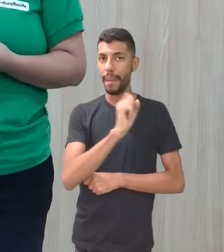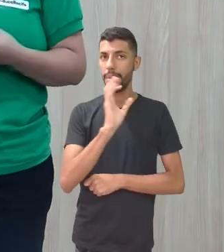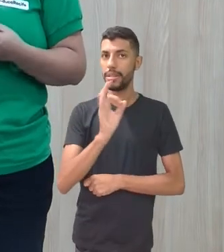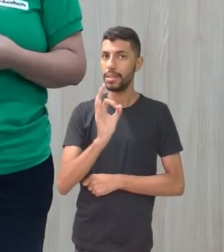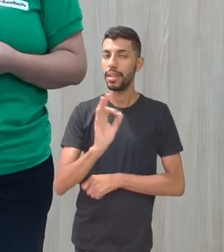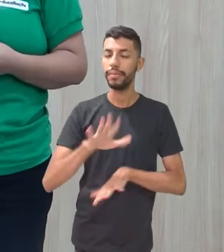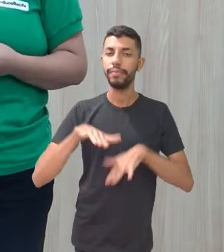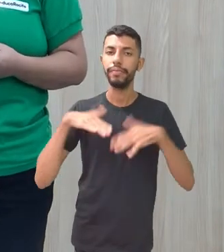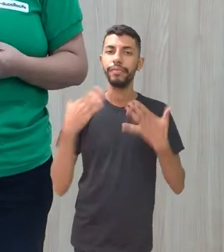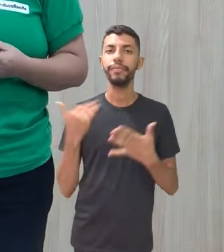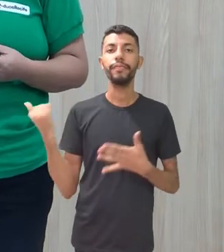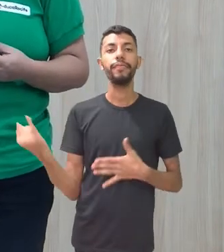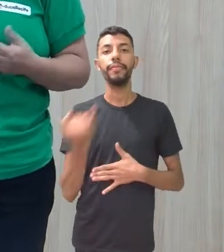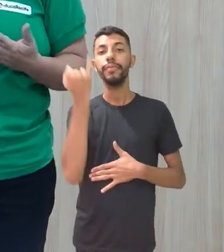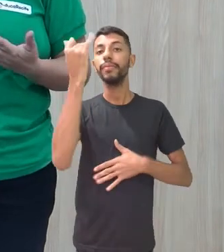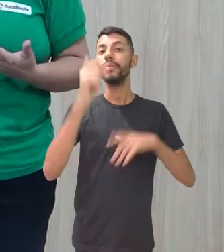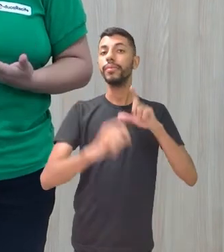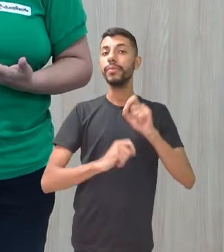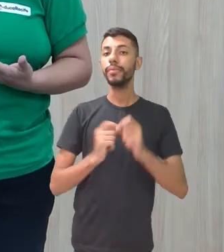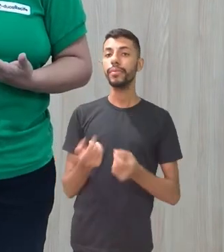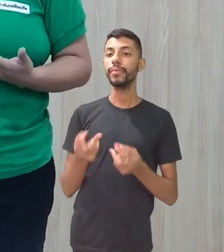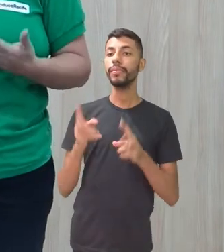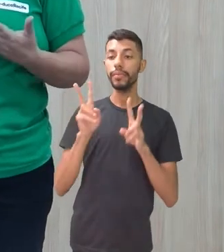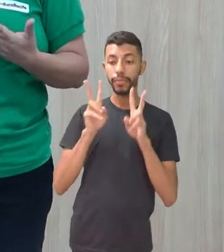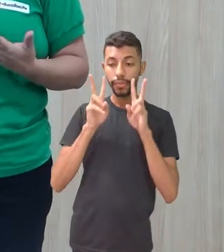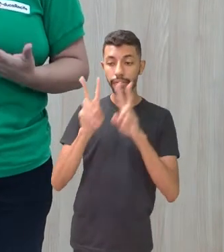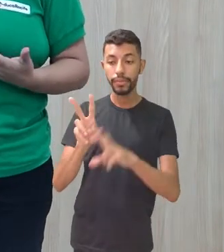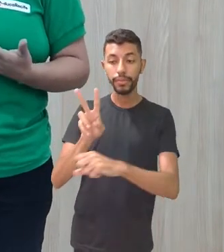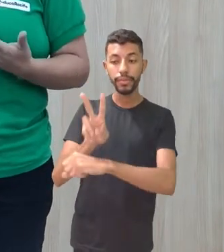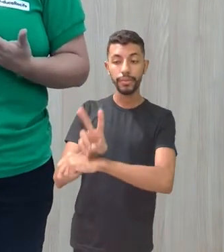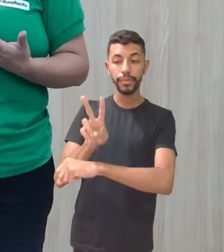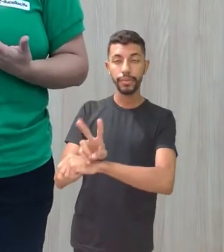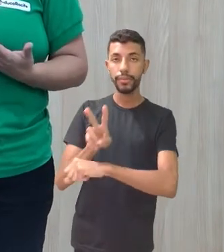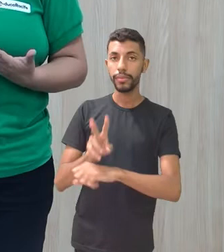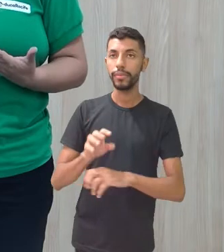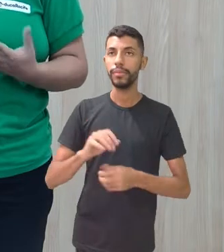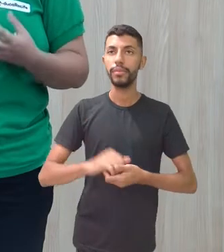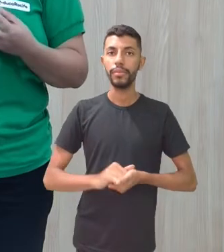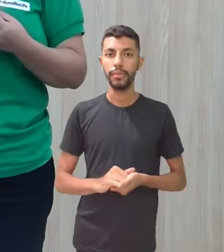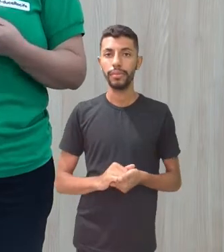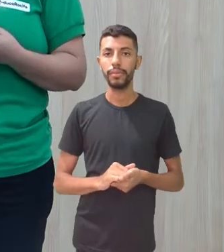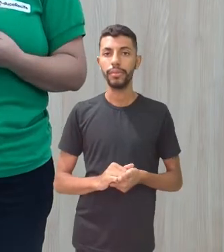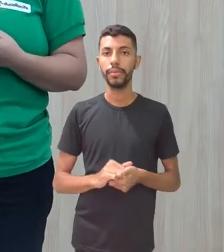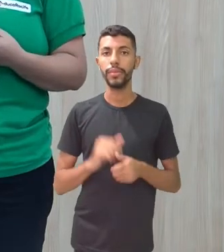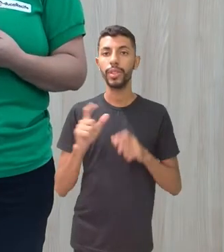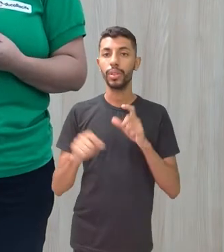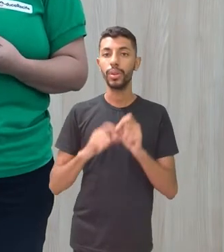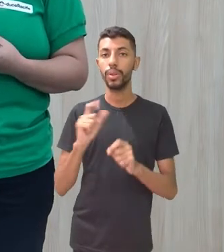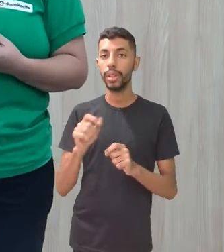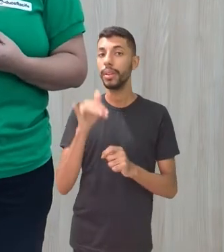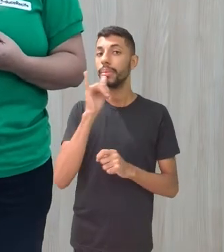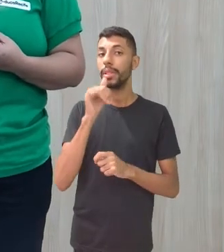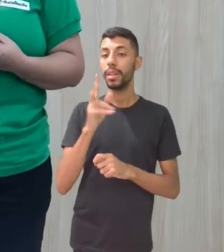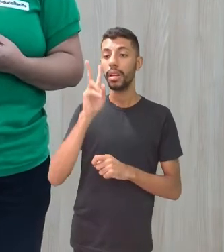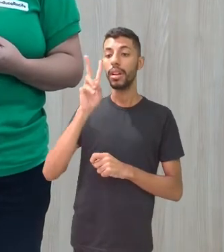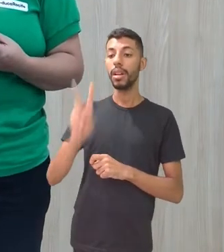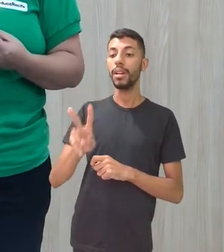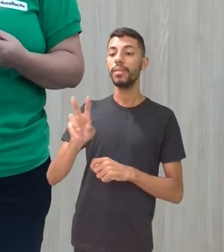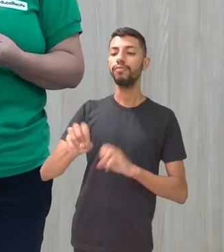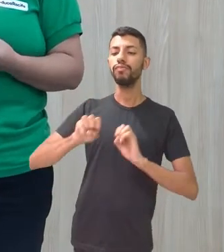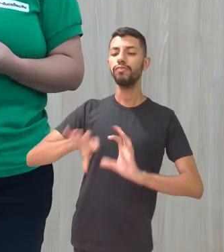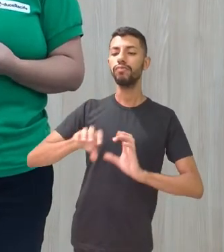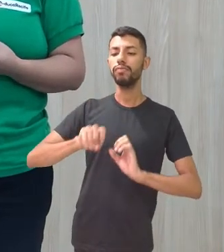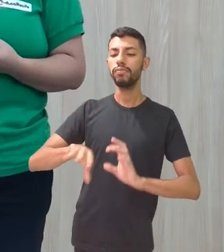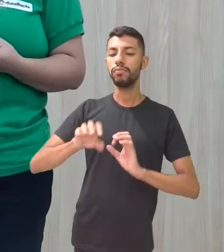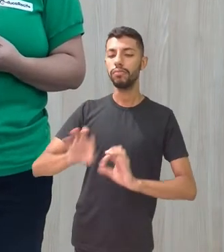rápidas. Então, é importante esse olhar. Não o olhar de quem cuida, mas o olhar de quem está educando, de